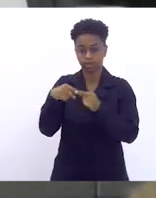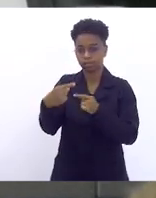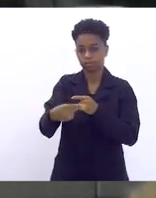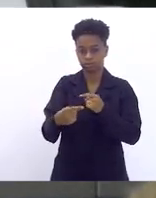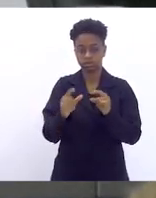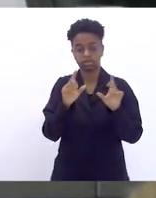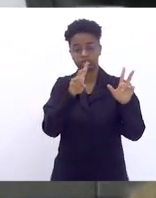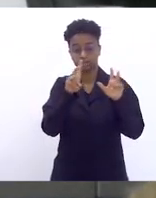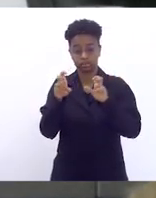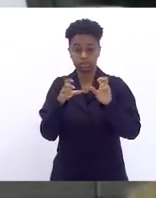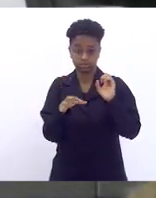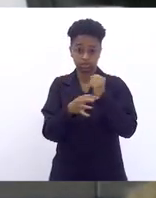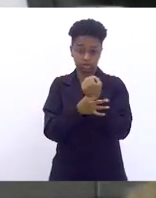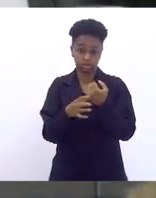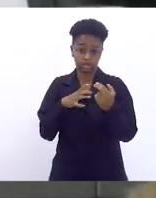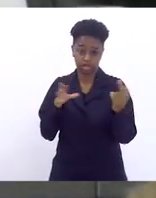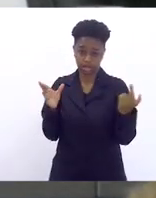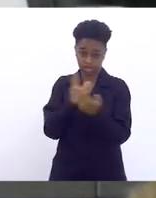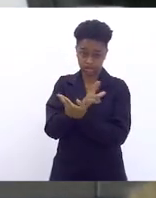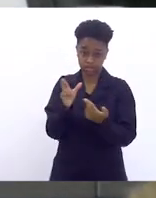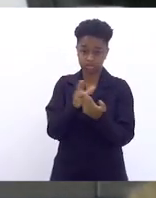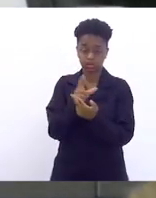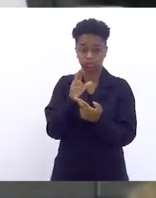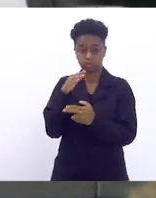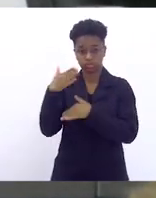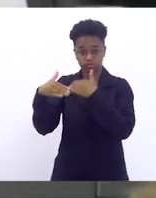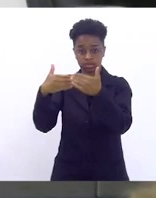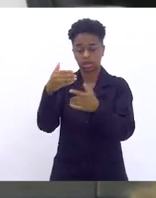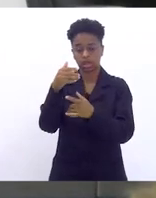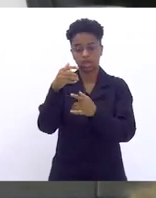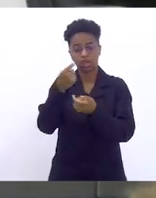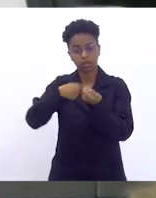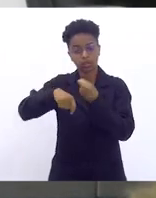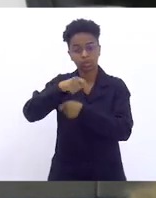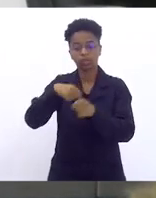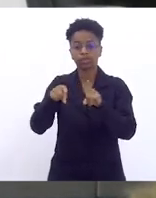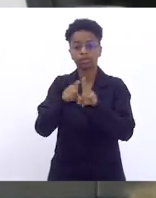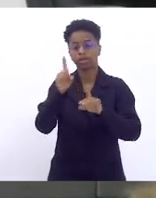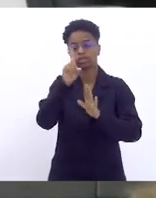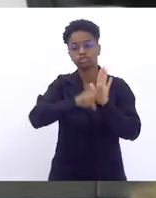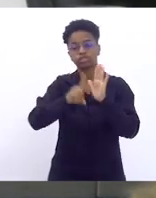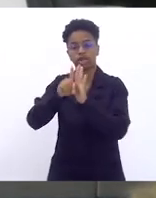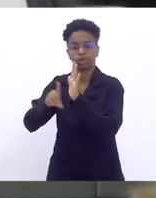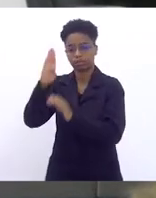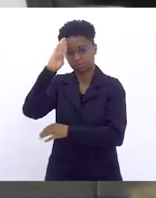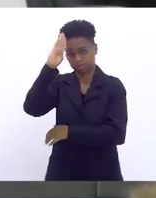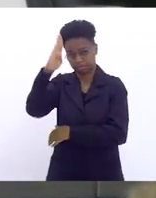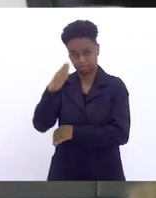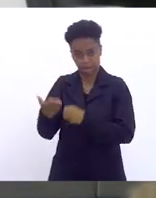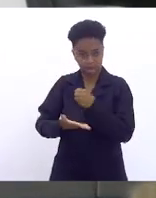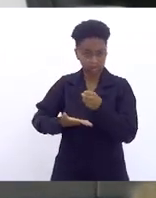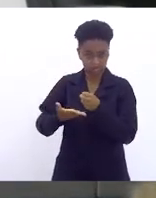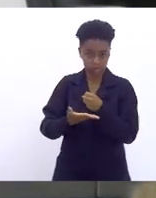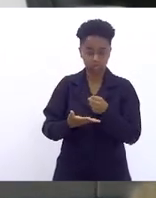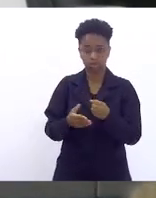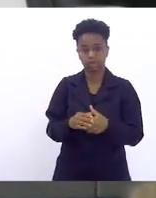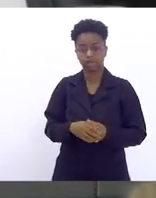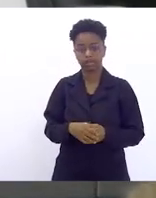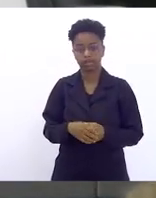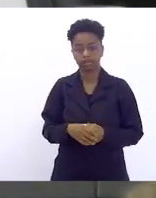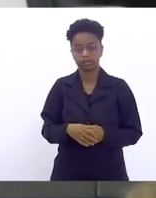segurança tem uma relação direta e com próprio desenvolvimento econômico e demais direitos fundamentais na direito a